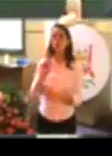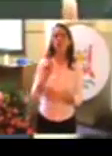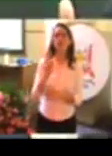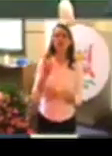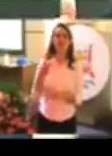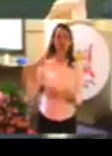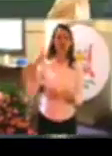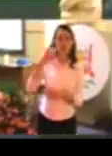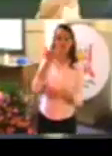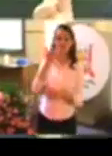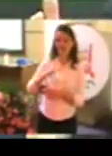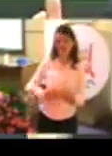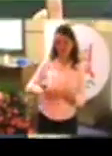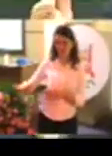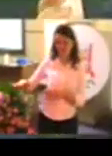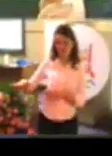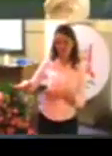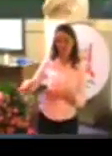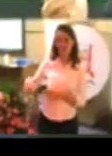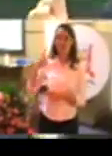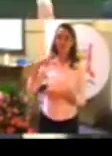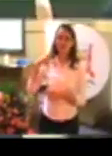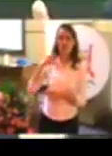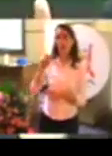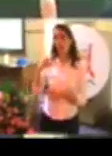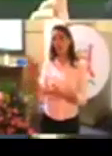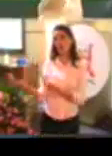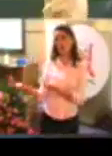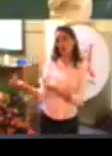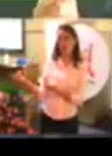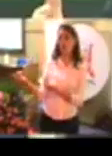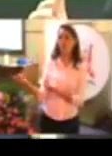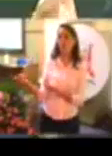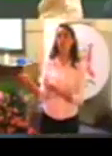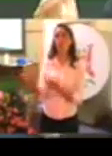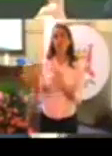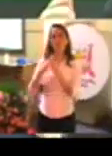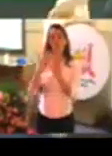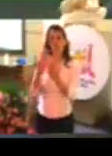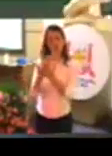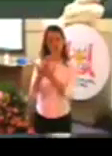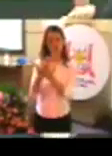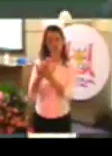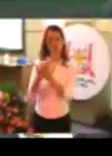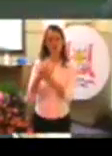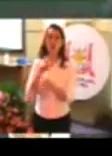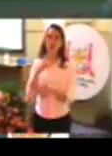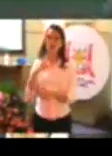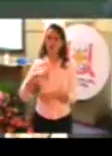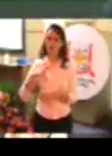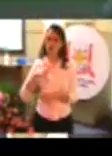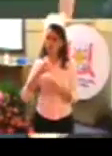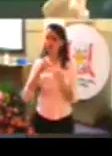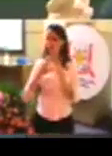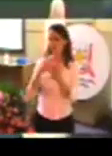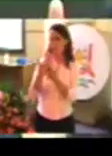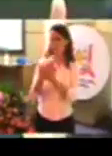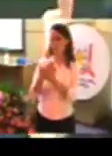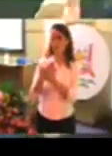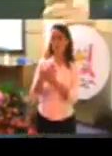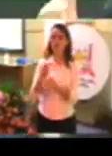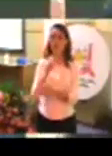vereador, criança ou adolescente, de escola pública ou privada,